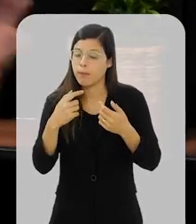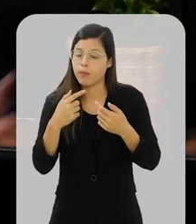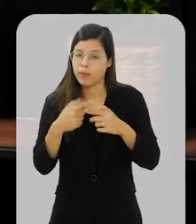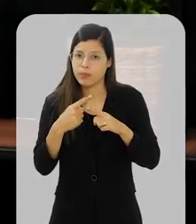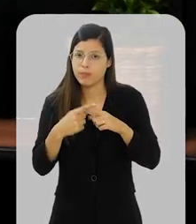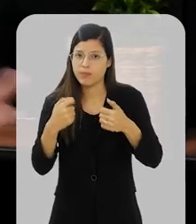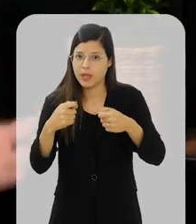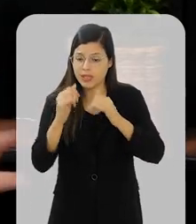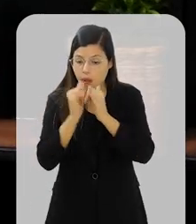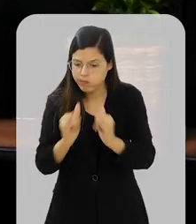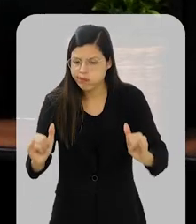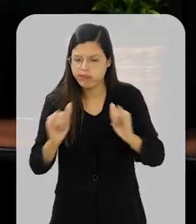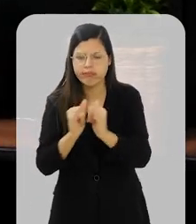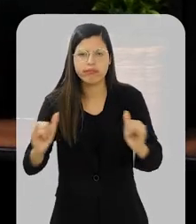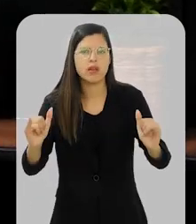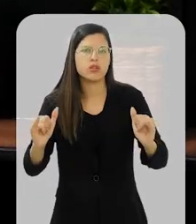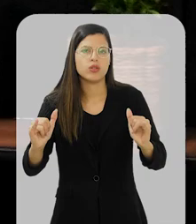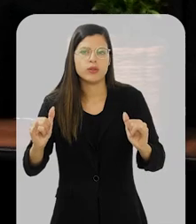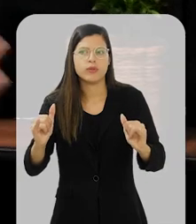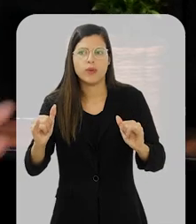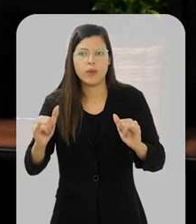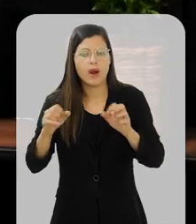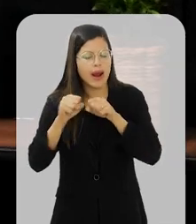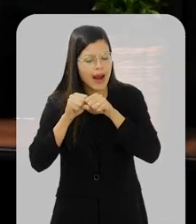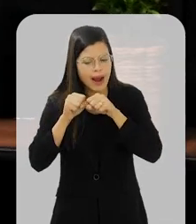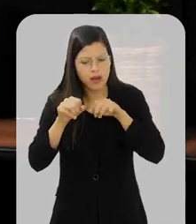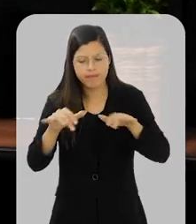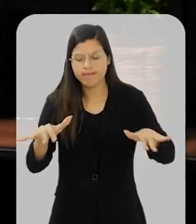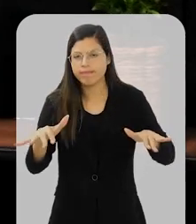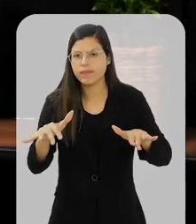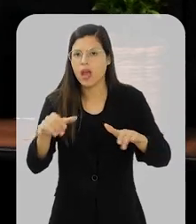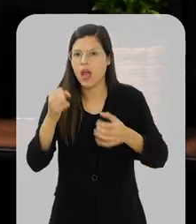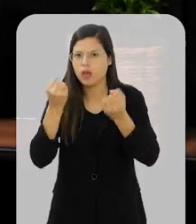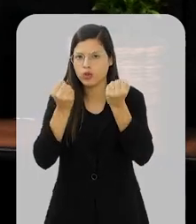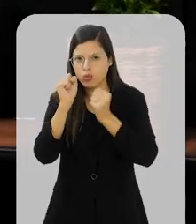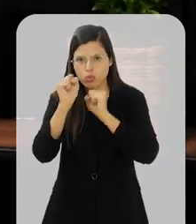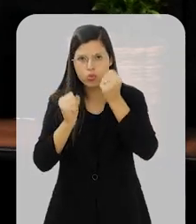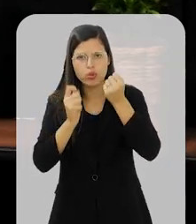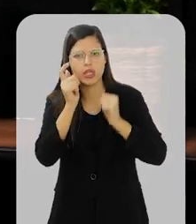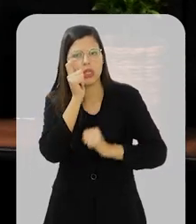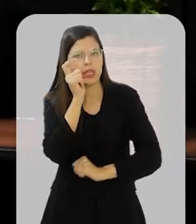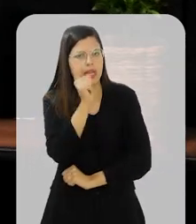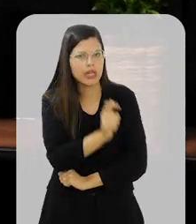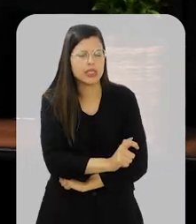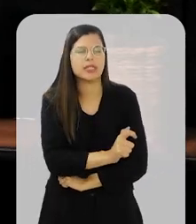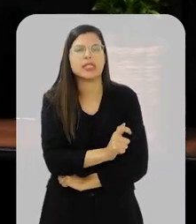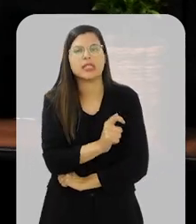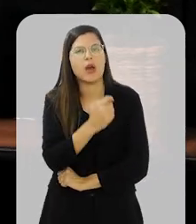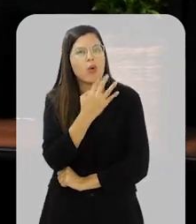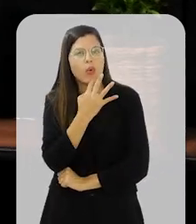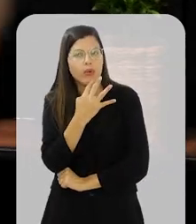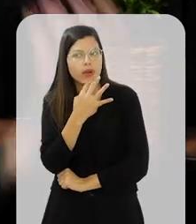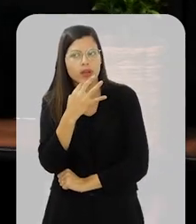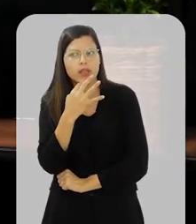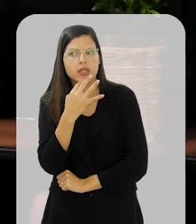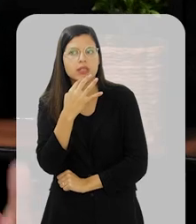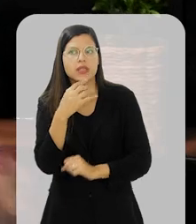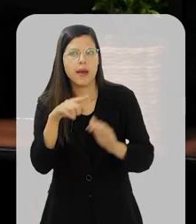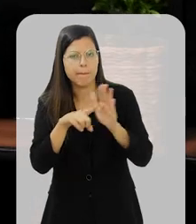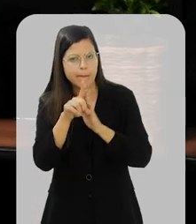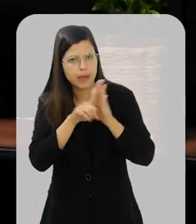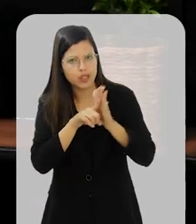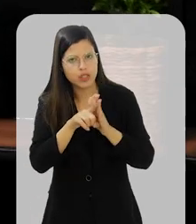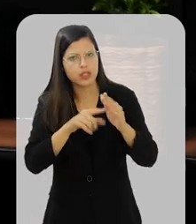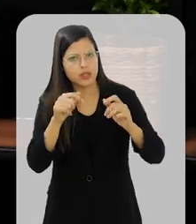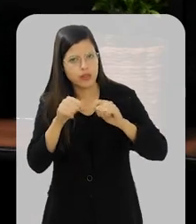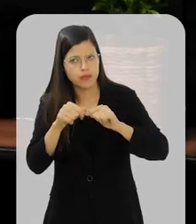precisamos divulgar muito, isso tem que ser muito amplamente divulgado, até para que a indústria possa se interessar, possa conhecer o trabalho que